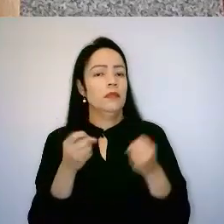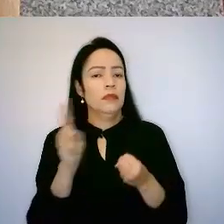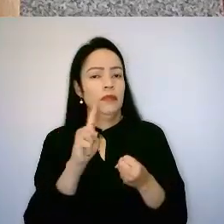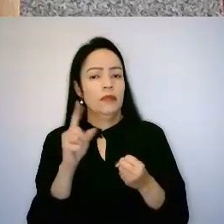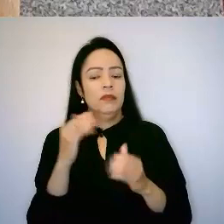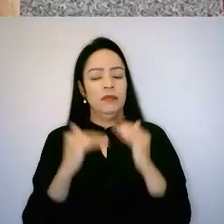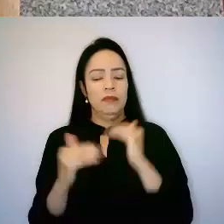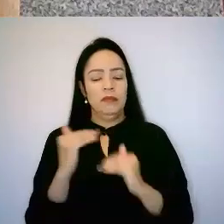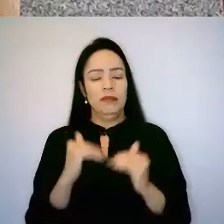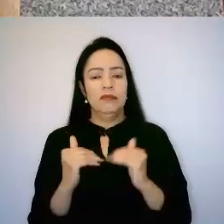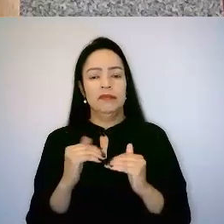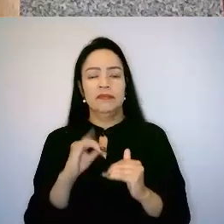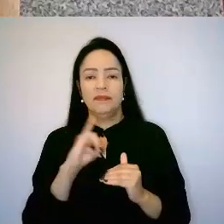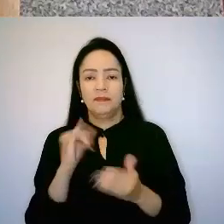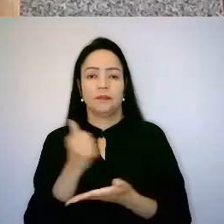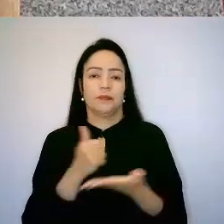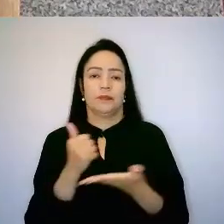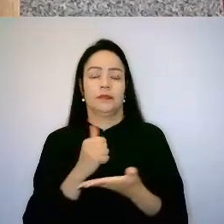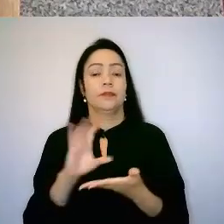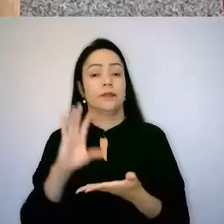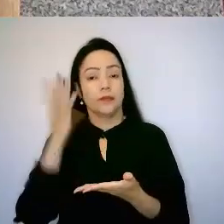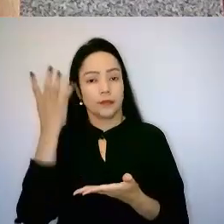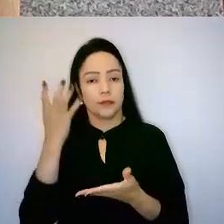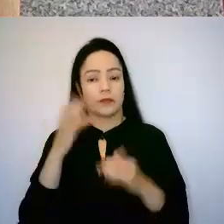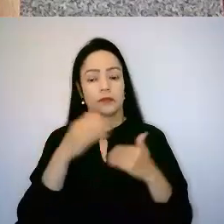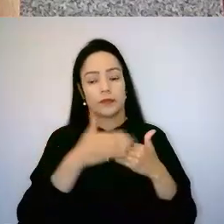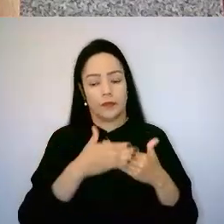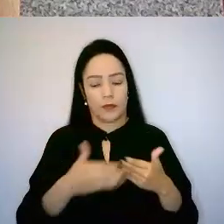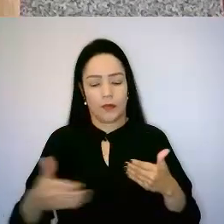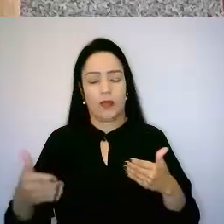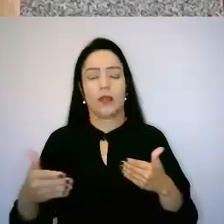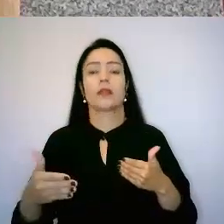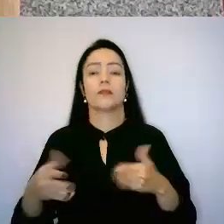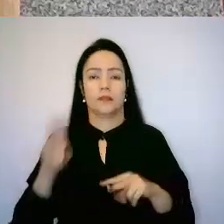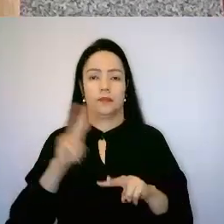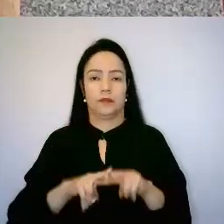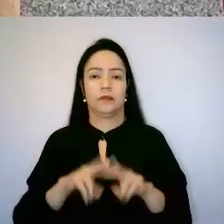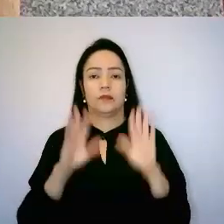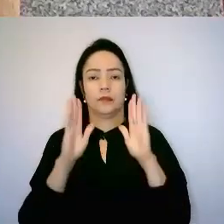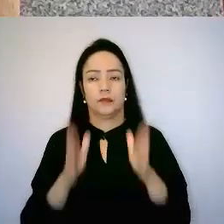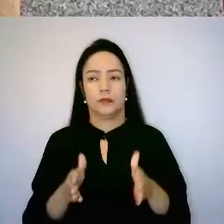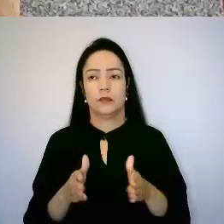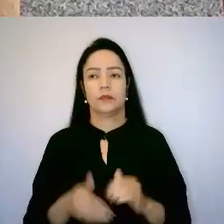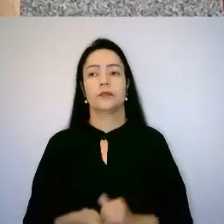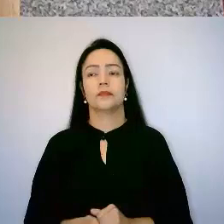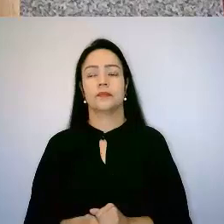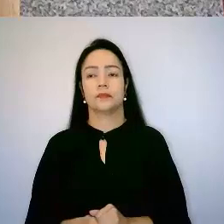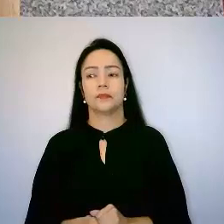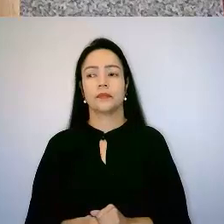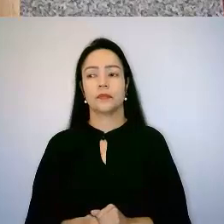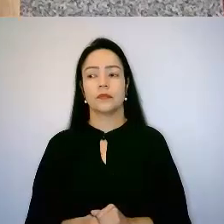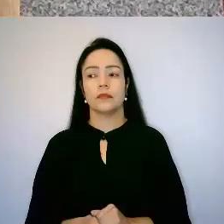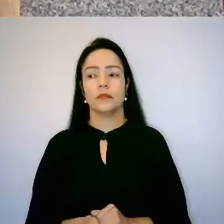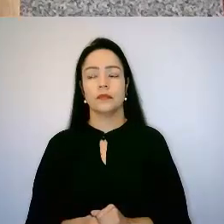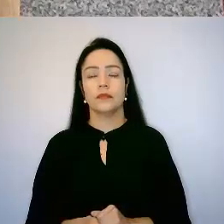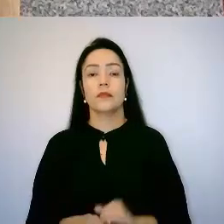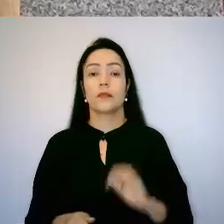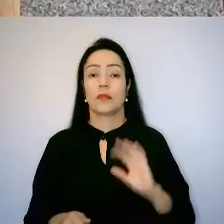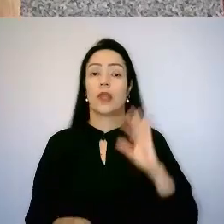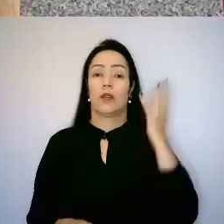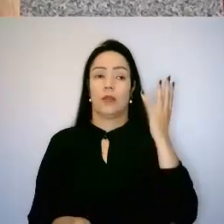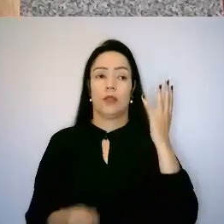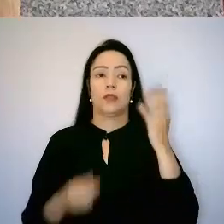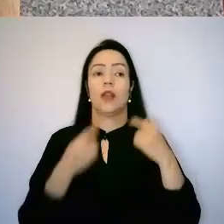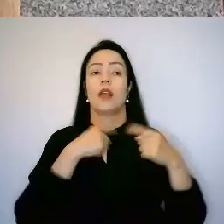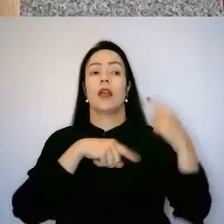poder afundar-se em fatos ocorridos no curso da própria execução e conforme eu bem disse os fatos que geraram essa declaração da